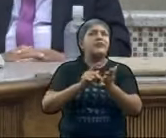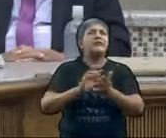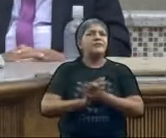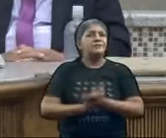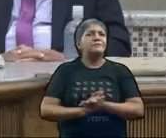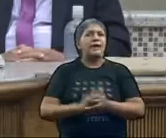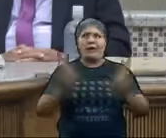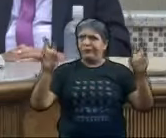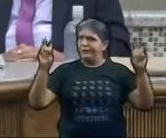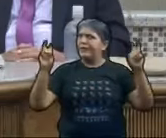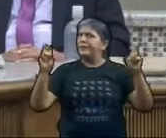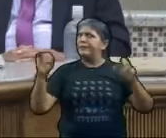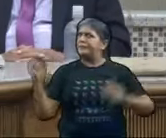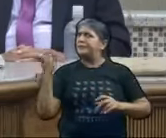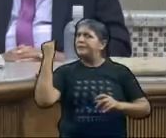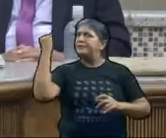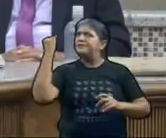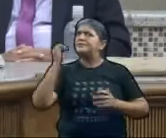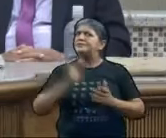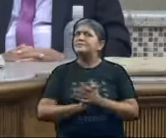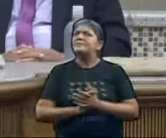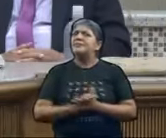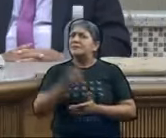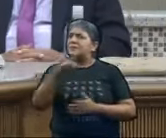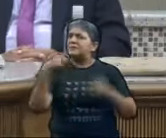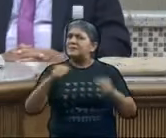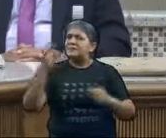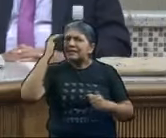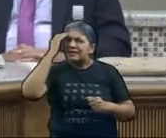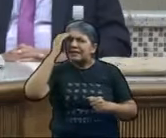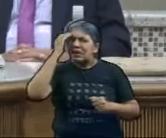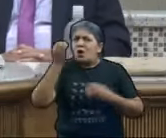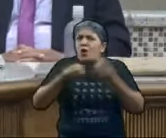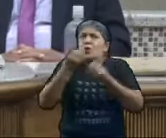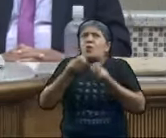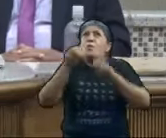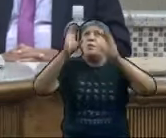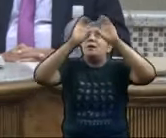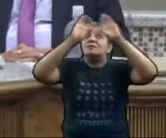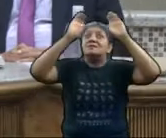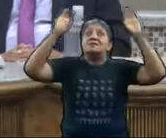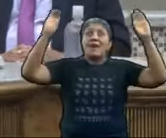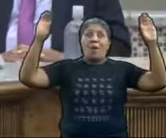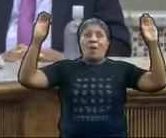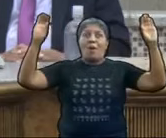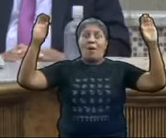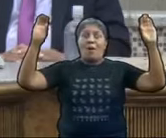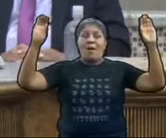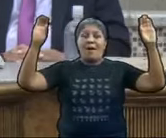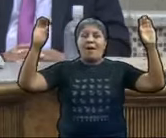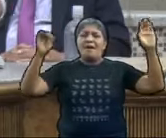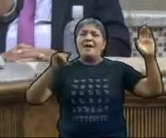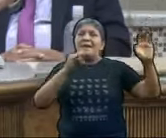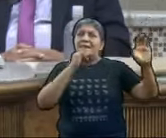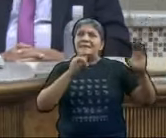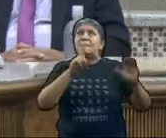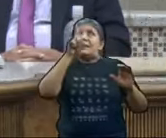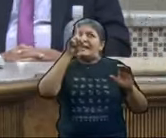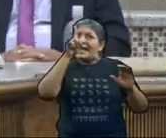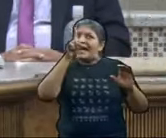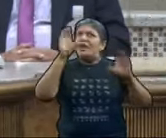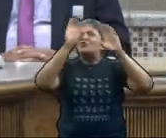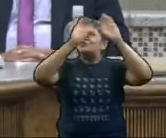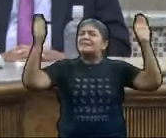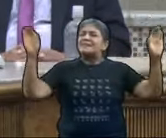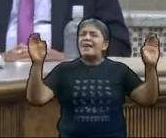assunto importante. Mas o céu é um estado. Por quê? É um estado de